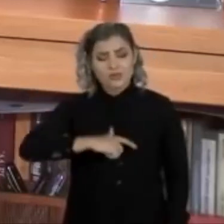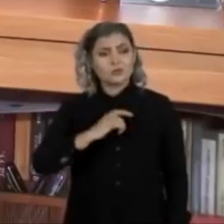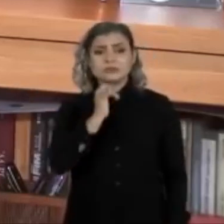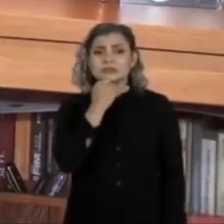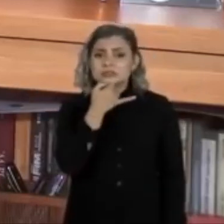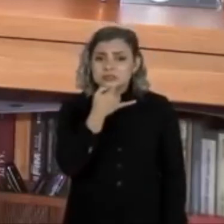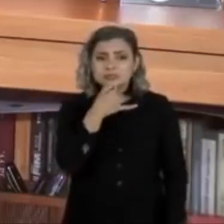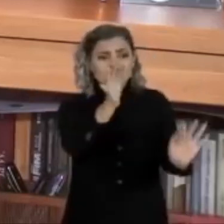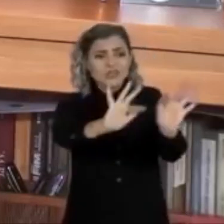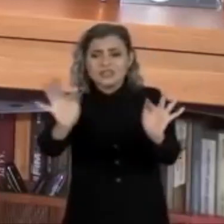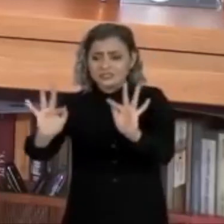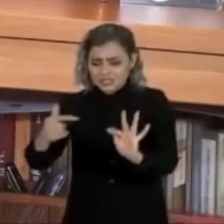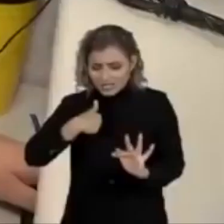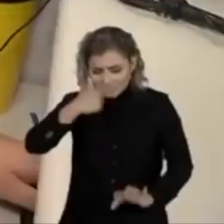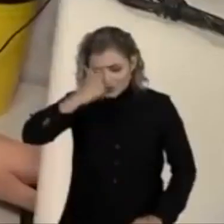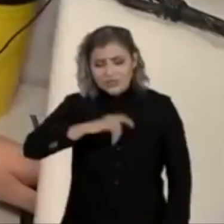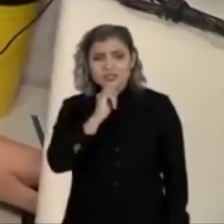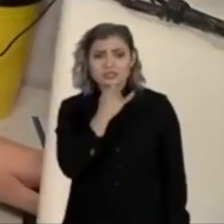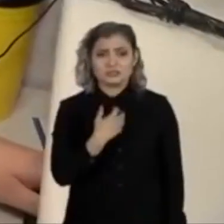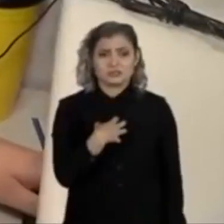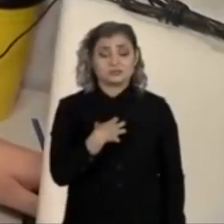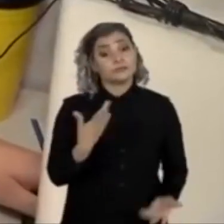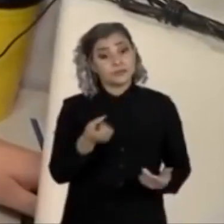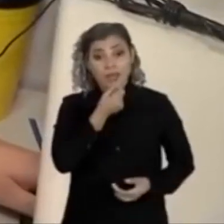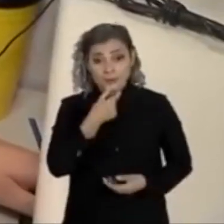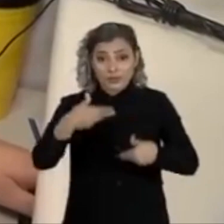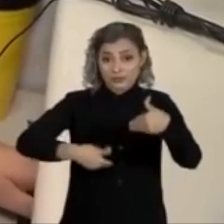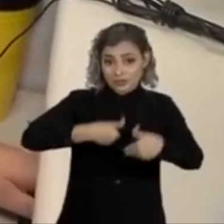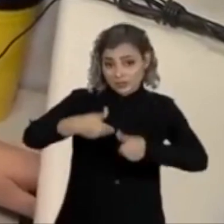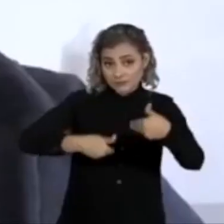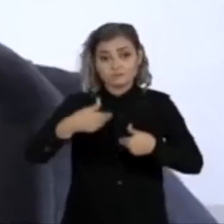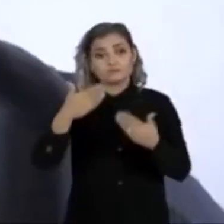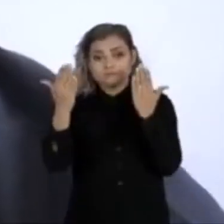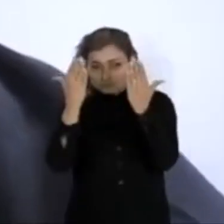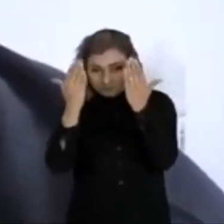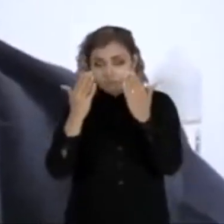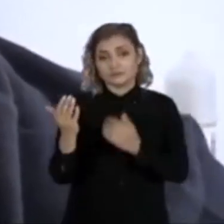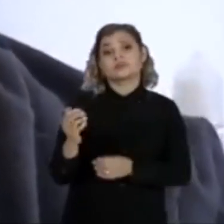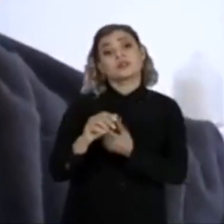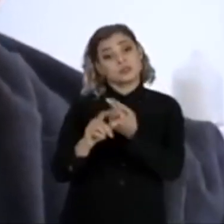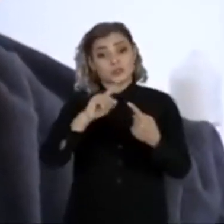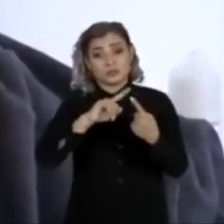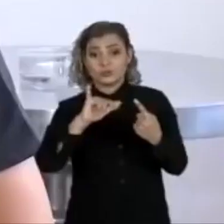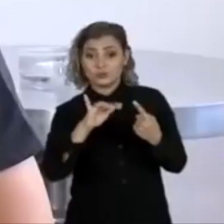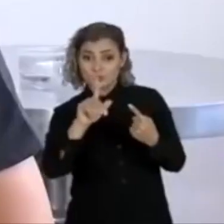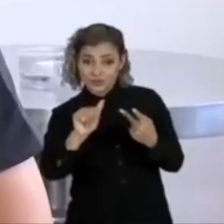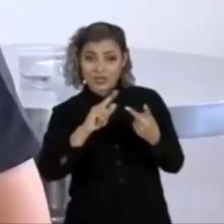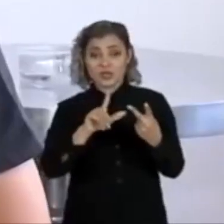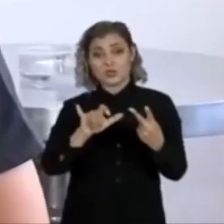todo mundo bem e ela não necessariamente bem com medicação e terapia júlia e lucas conseguiram melhorar